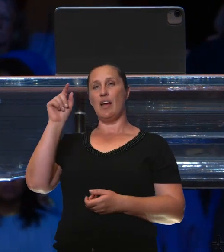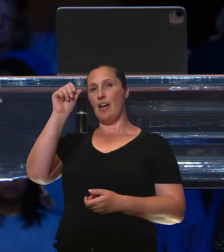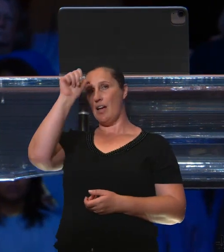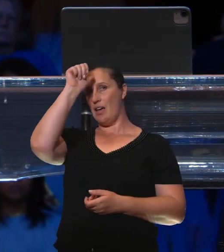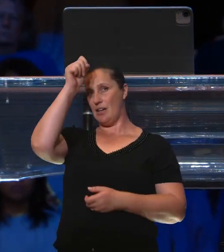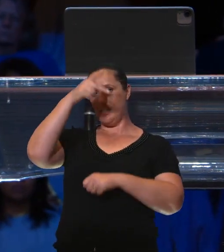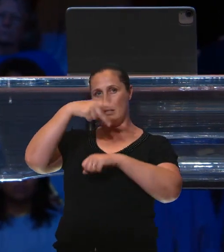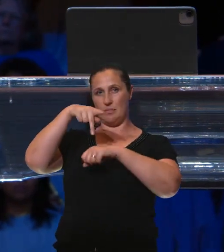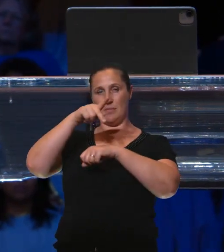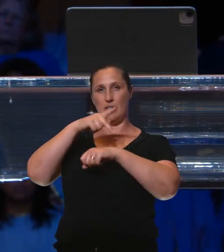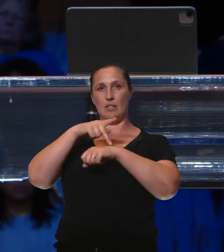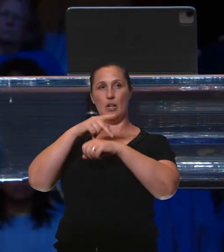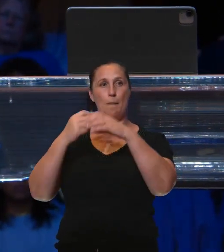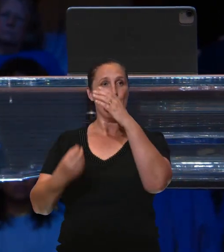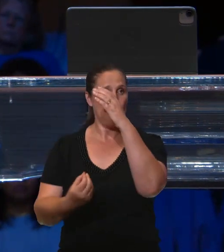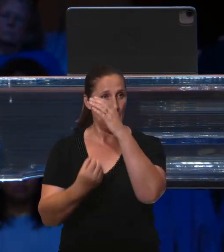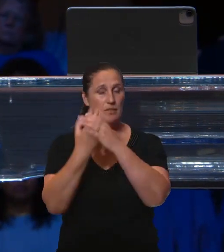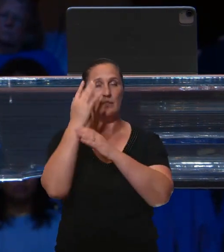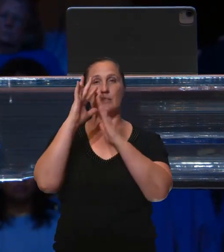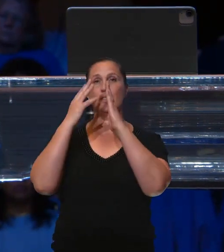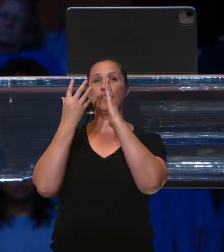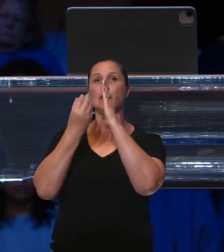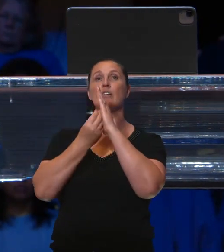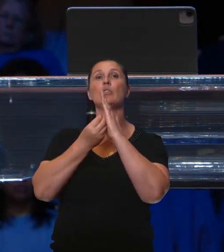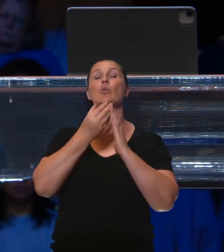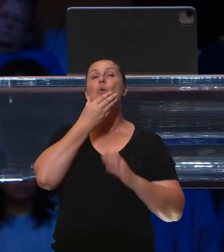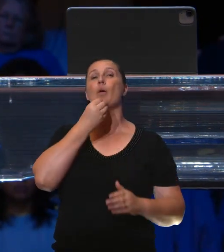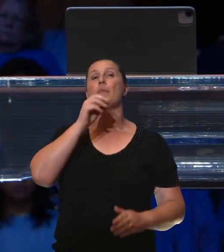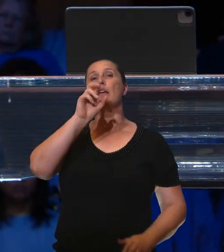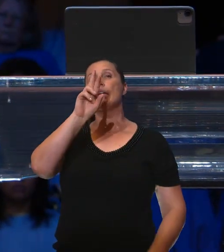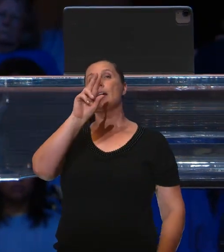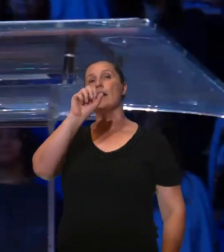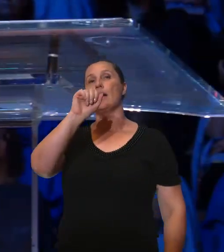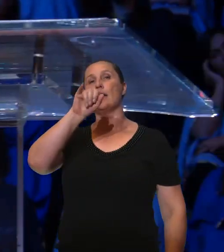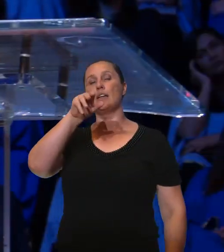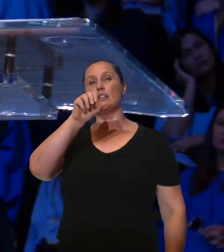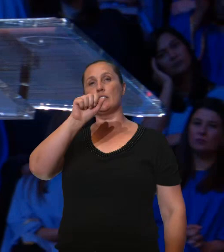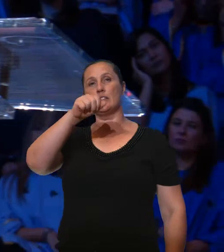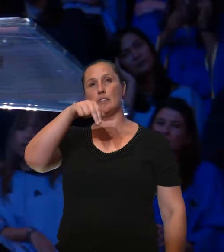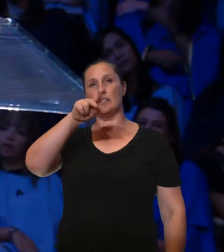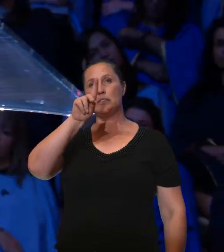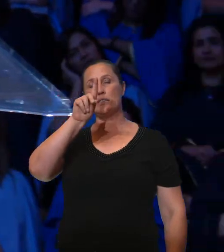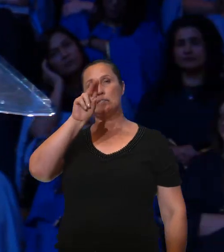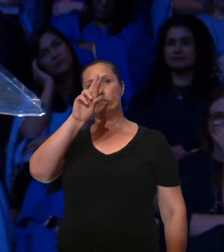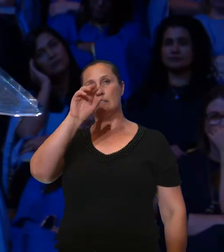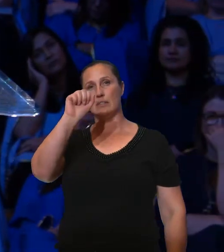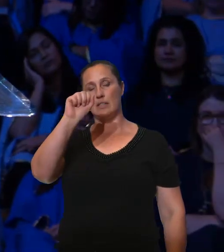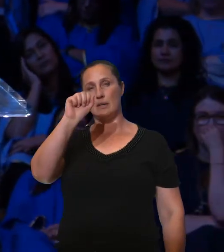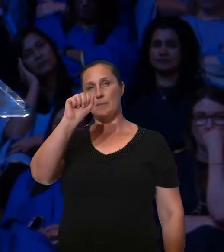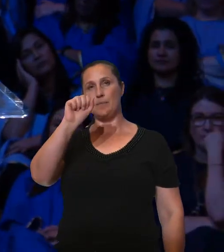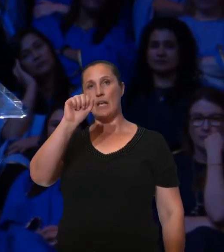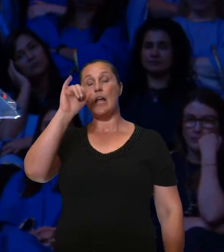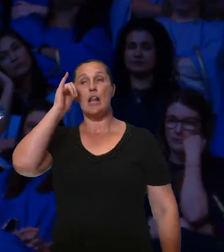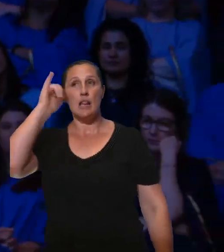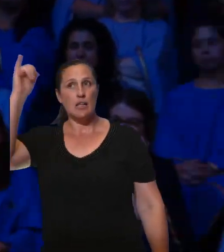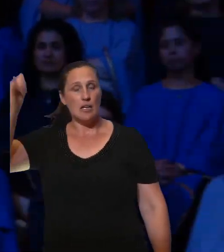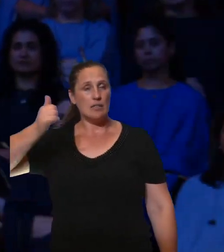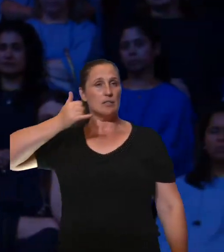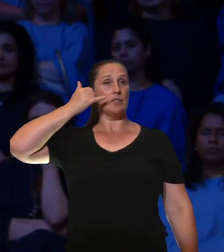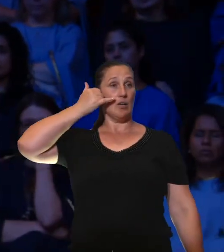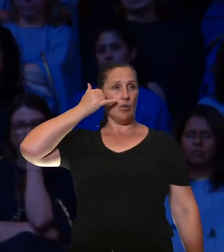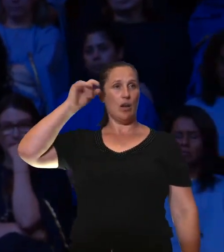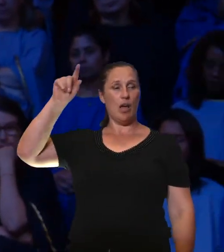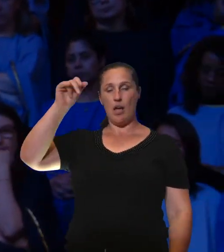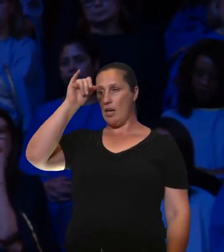quando estávamos plantando a igreja, pastor Rajandra. Eu acordei de madrugada com a ligação da Índia, dizendo